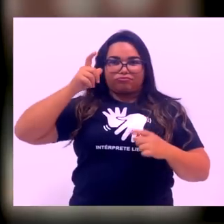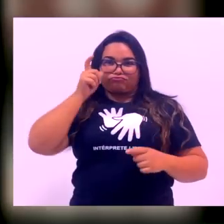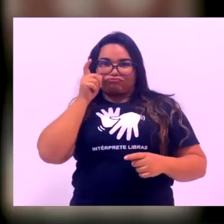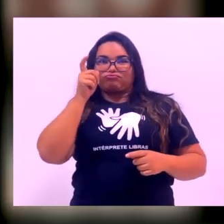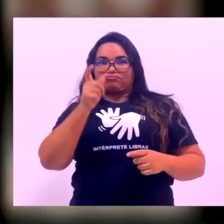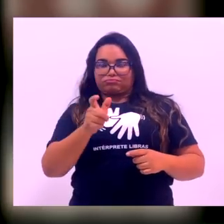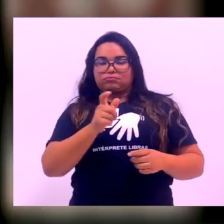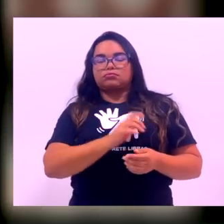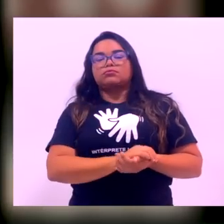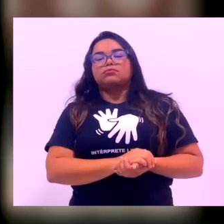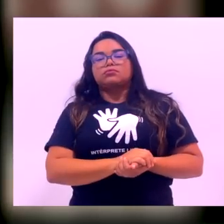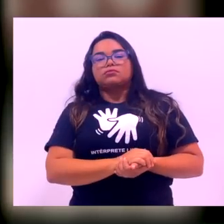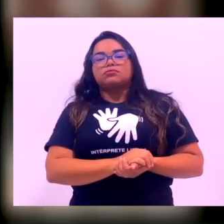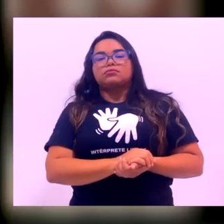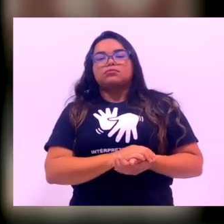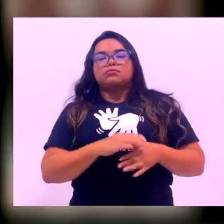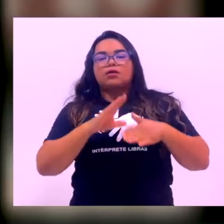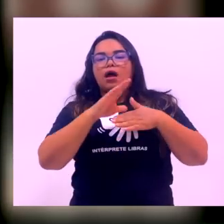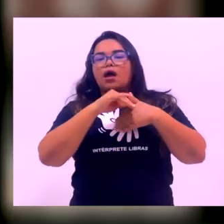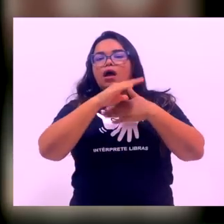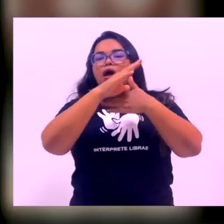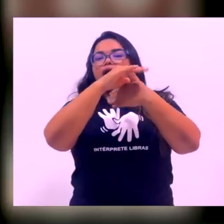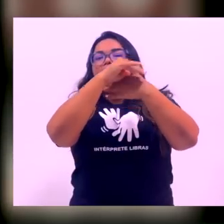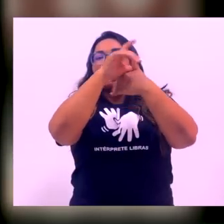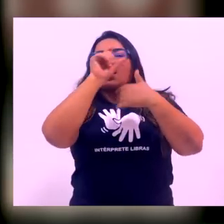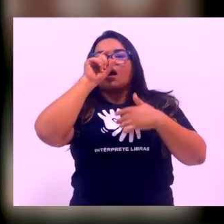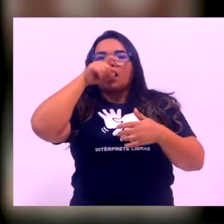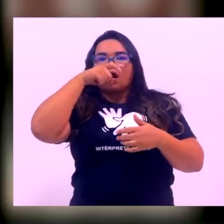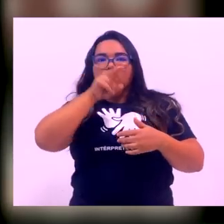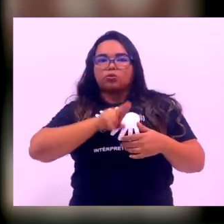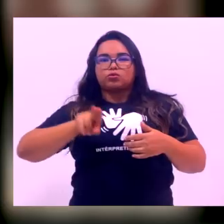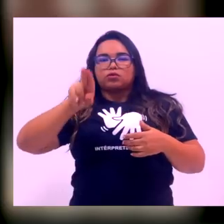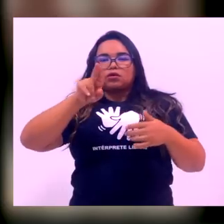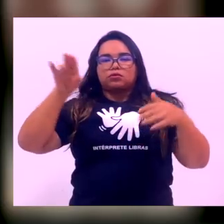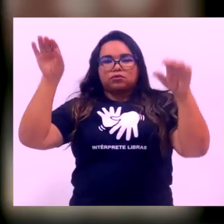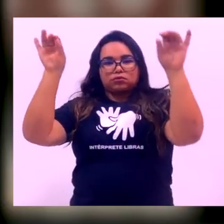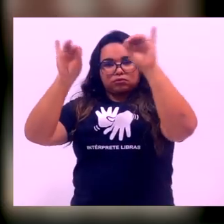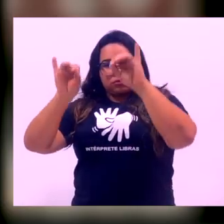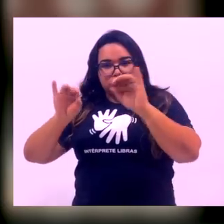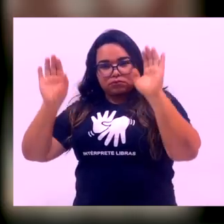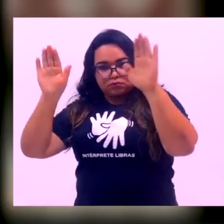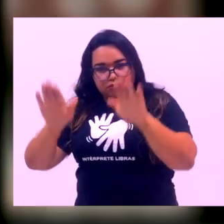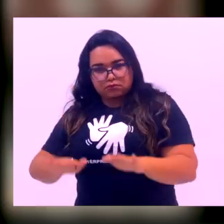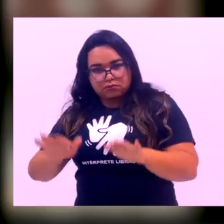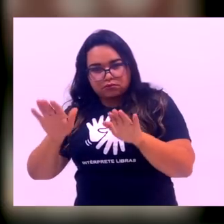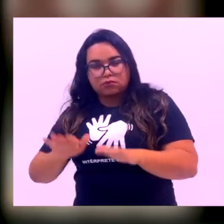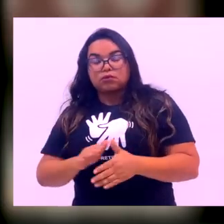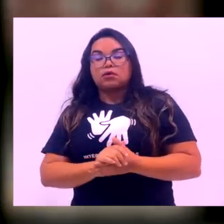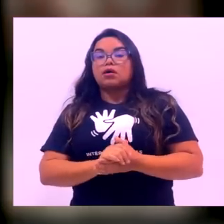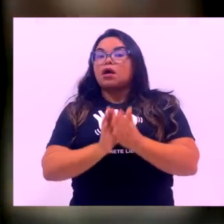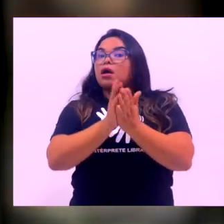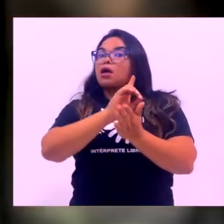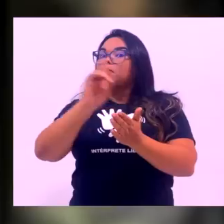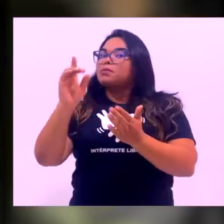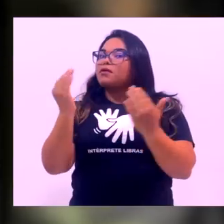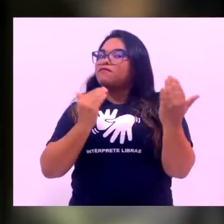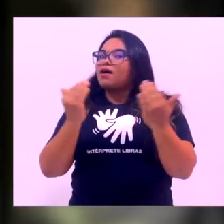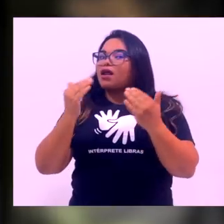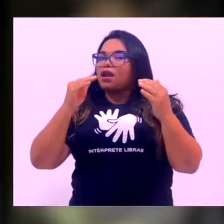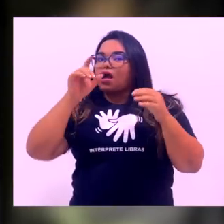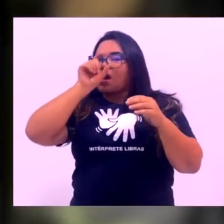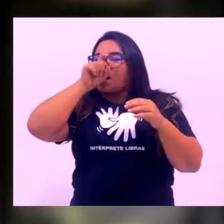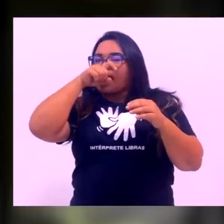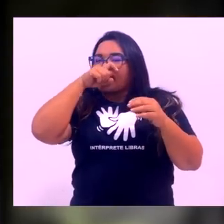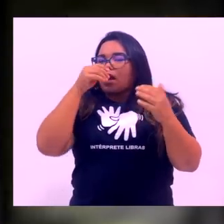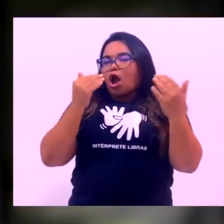coisa interessante. A águia, usada como símbolo da divindade. Vejam vocês que a Bíblia usa a águia como símbolo